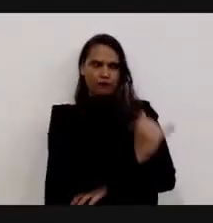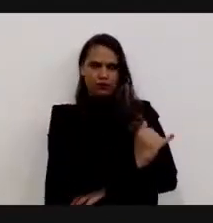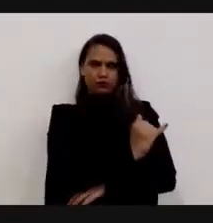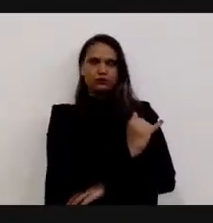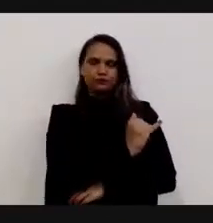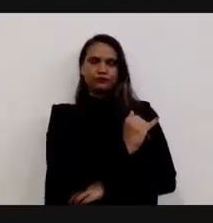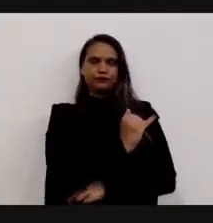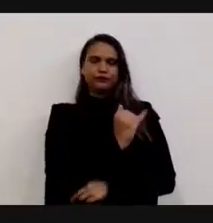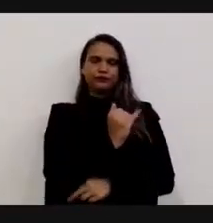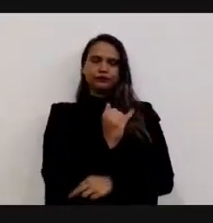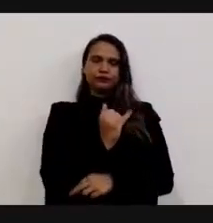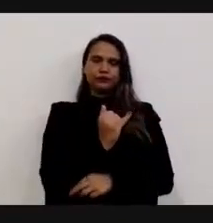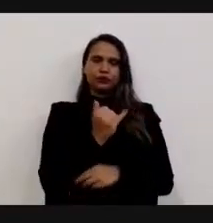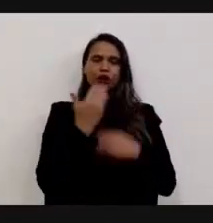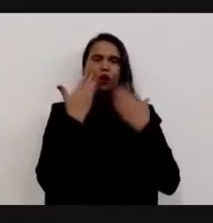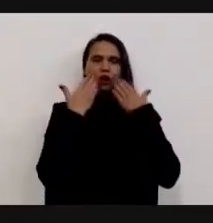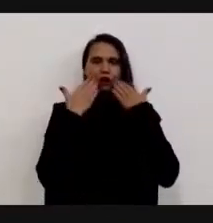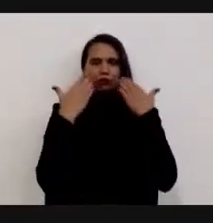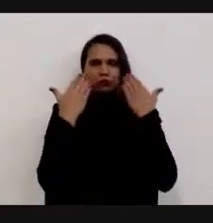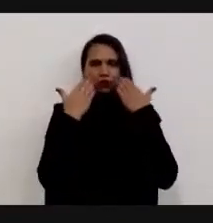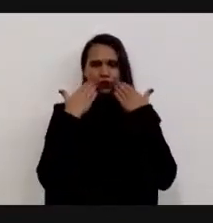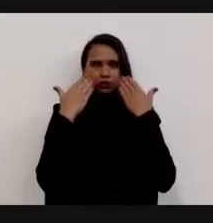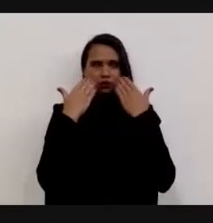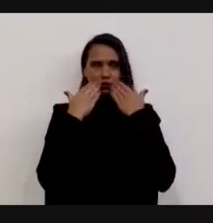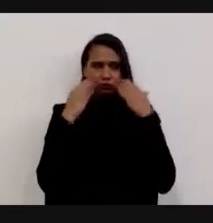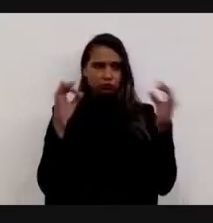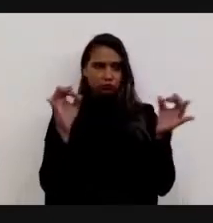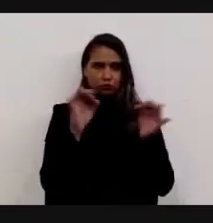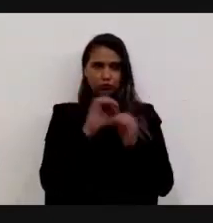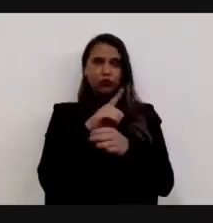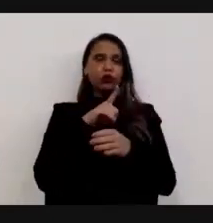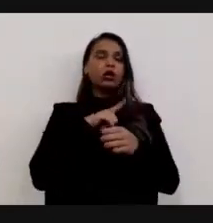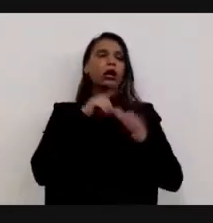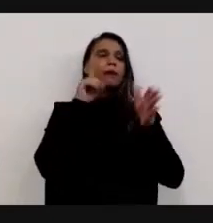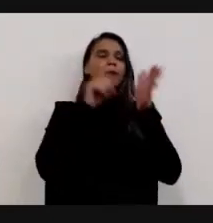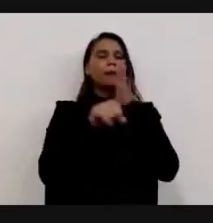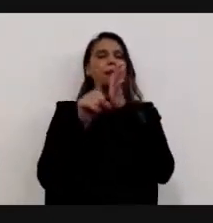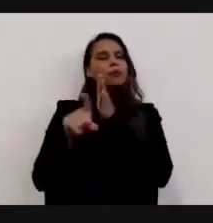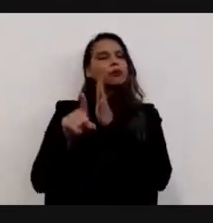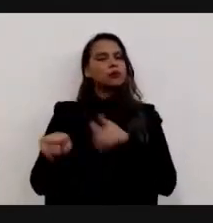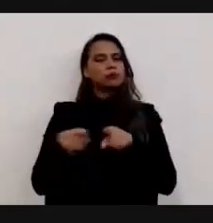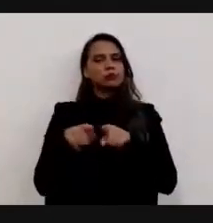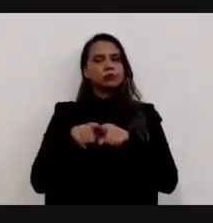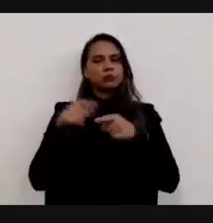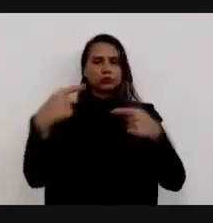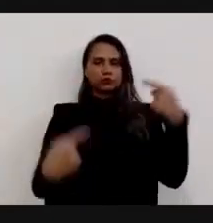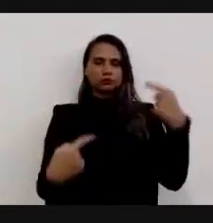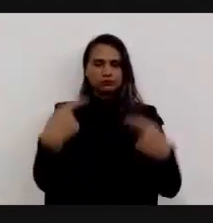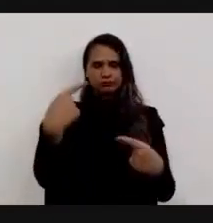Terminadas as exposições, a gente vai ter um tempo de perguntas e debates. Tá?